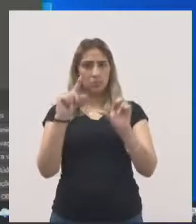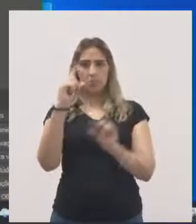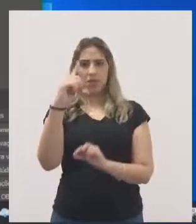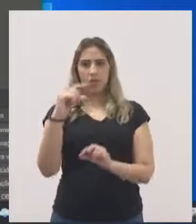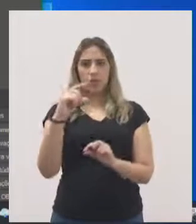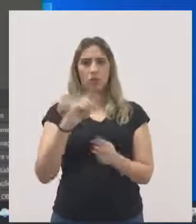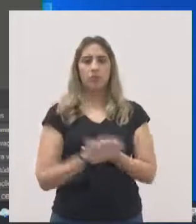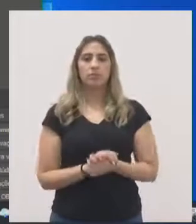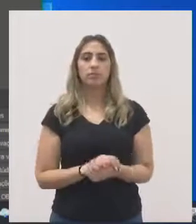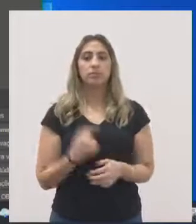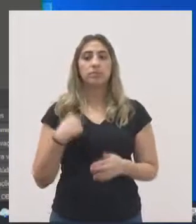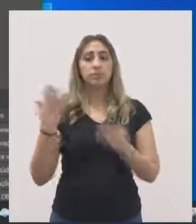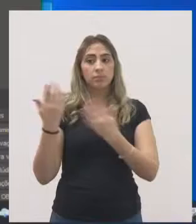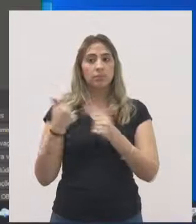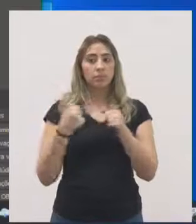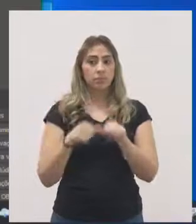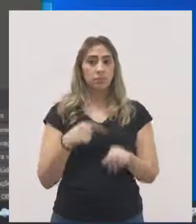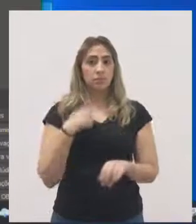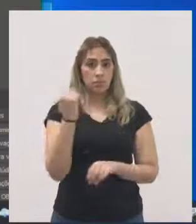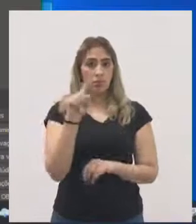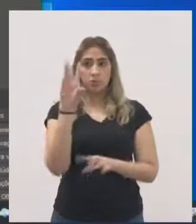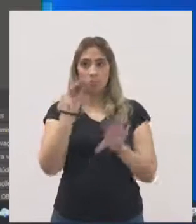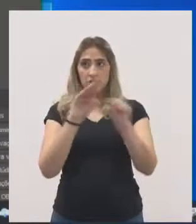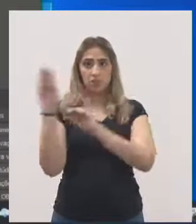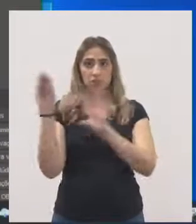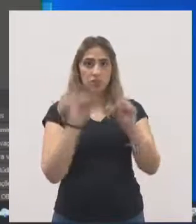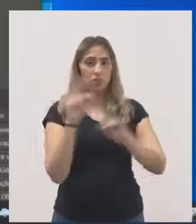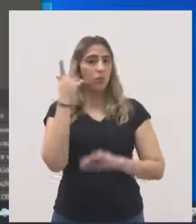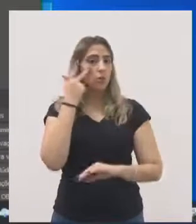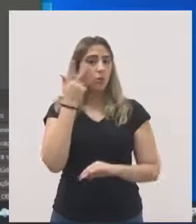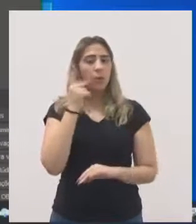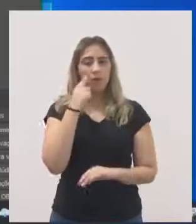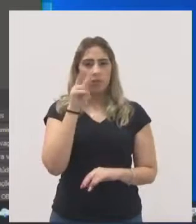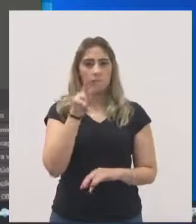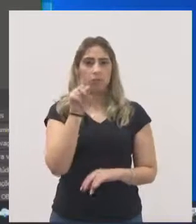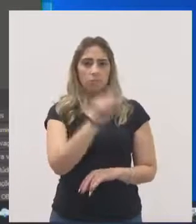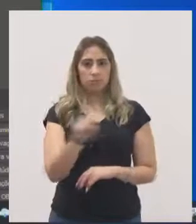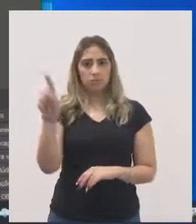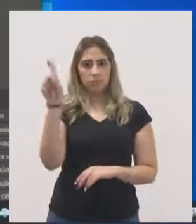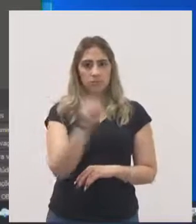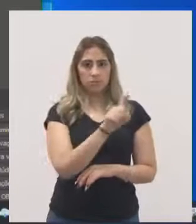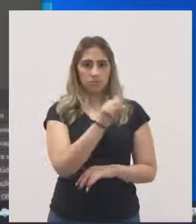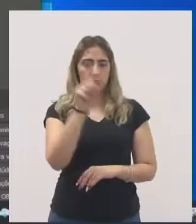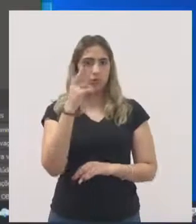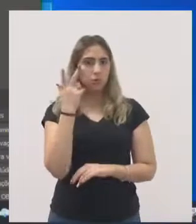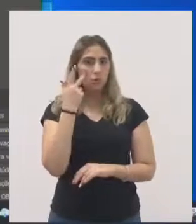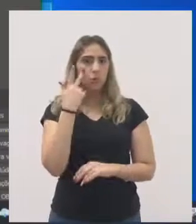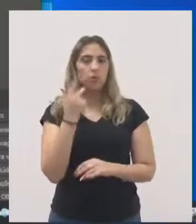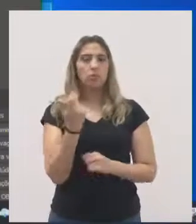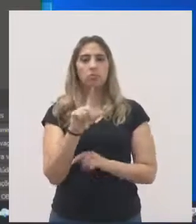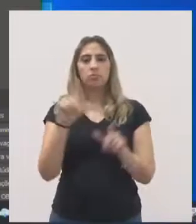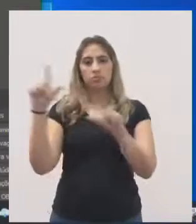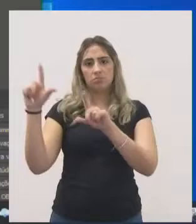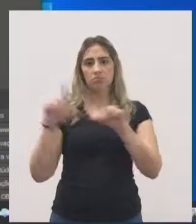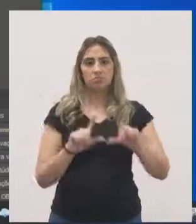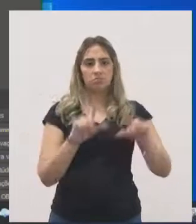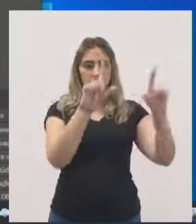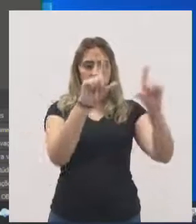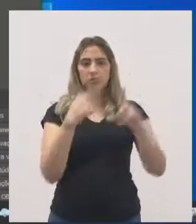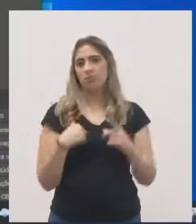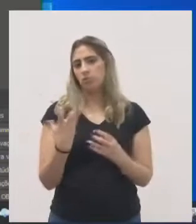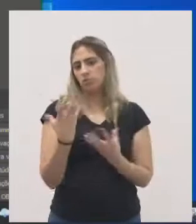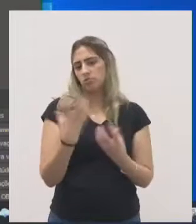aqui. E aqui está, eu posso arrastar, tá vendo? Ele apareceu lá em cima. Eu posso arrastar para o canto, eu posso colocar aqui em